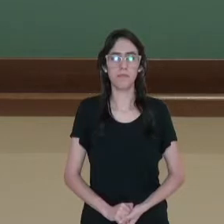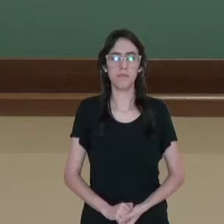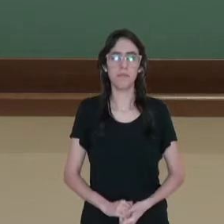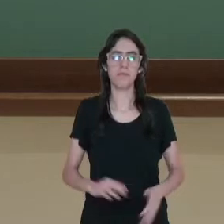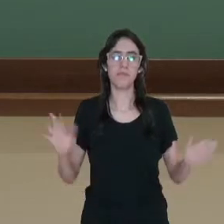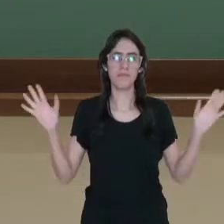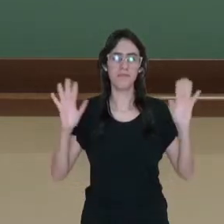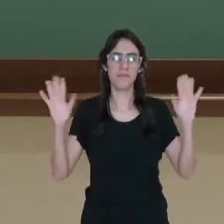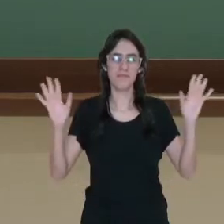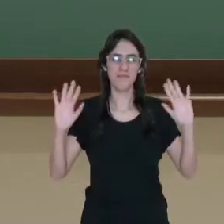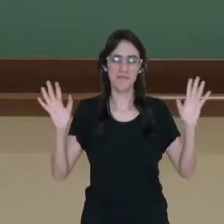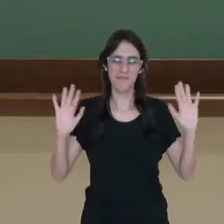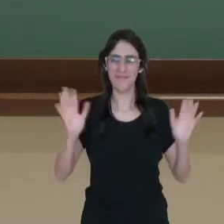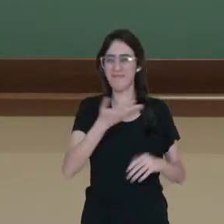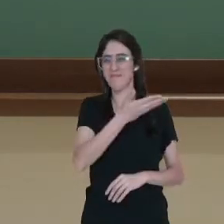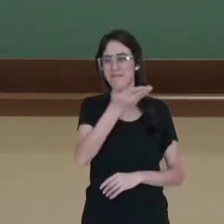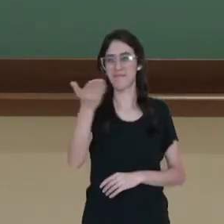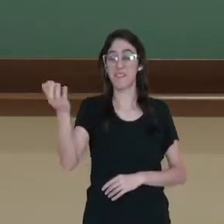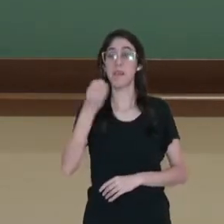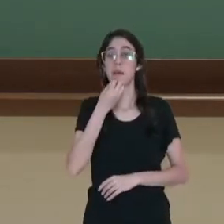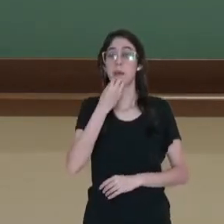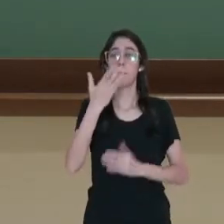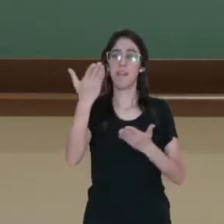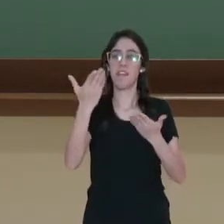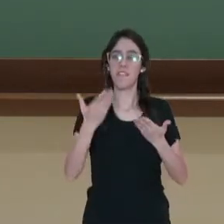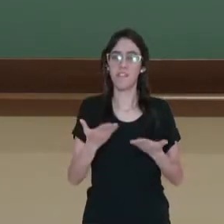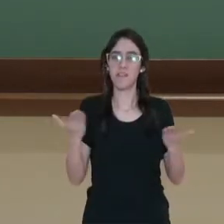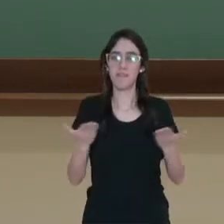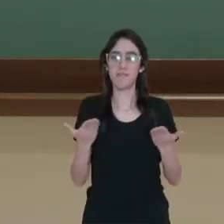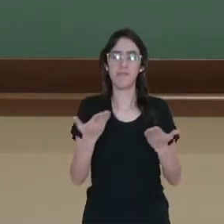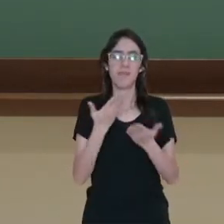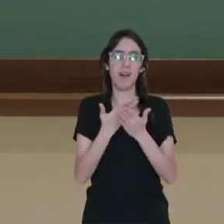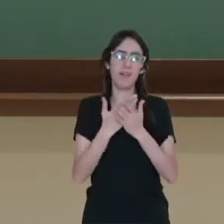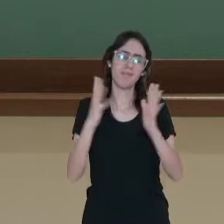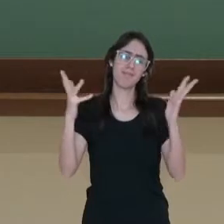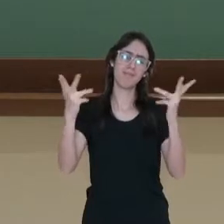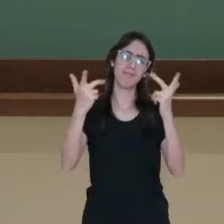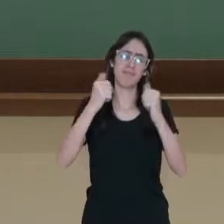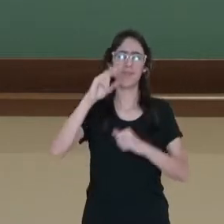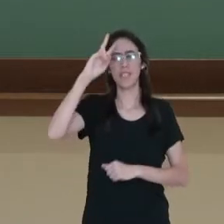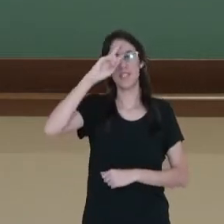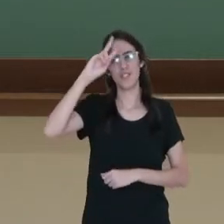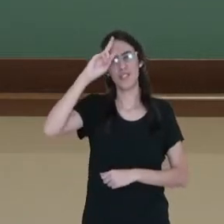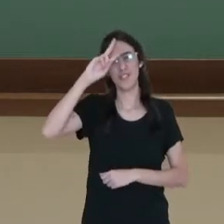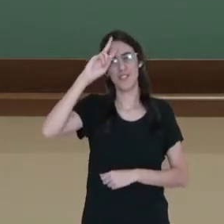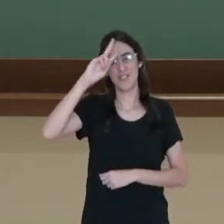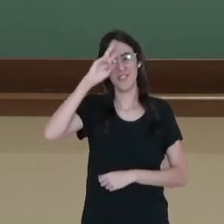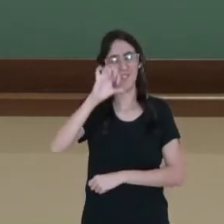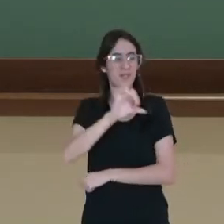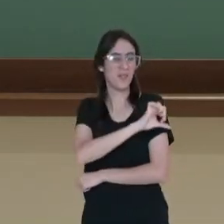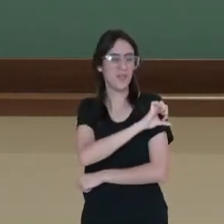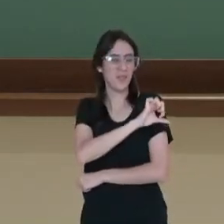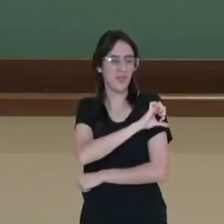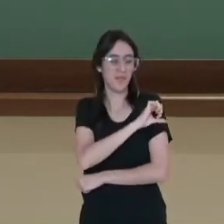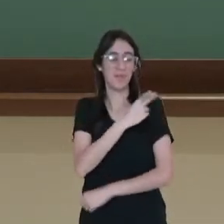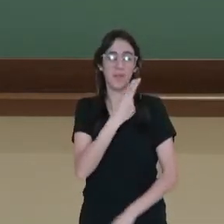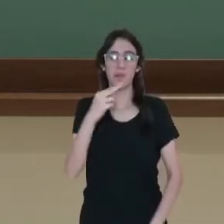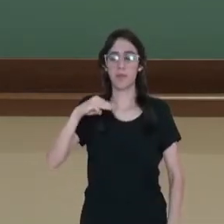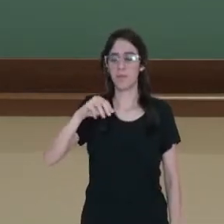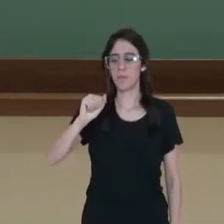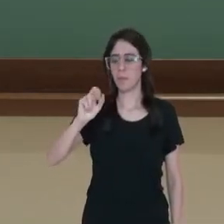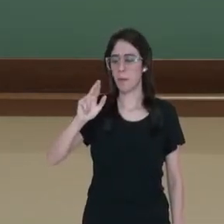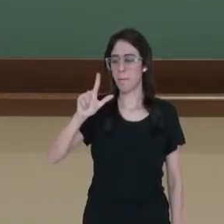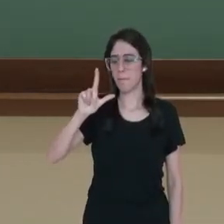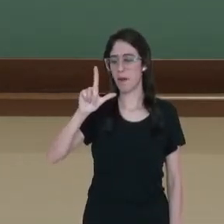Olá, povo! Bem-vindos à nossa maravilhosa aula de História do nono ano. Eu sou o professor